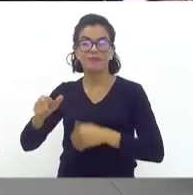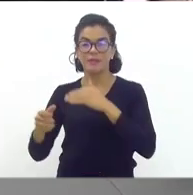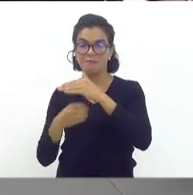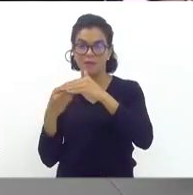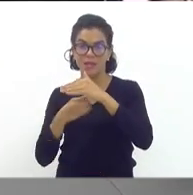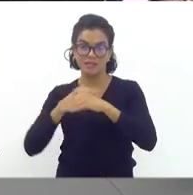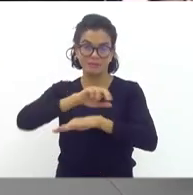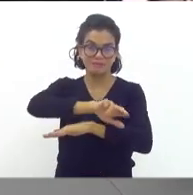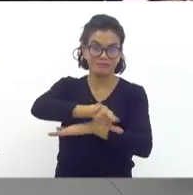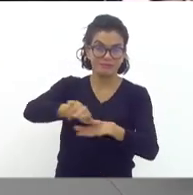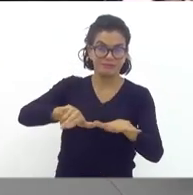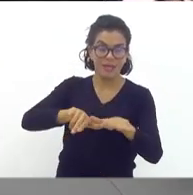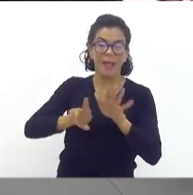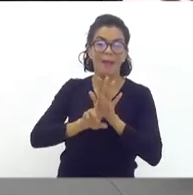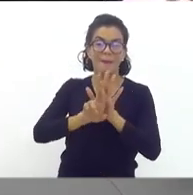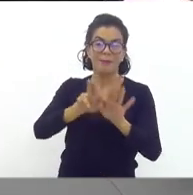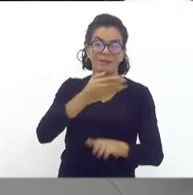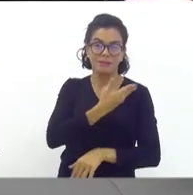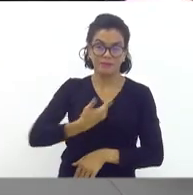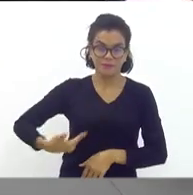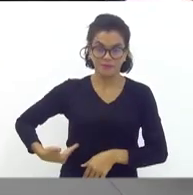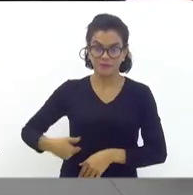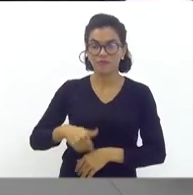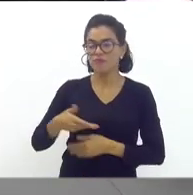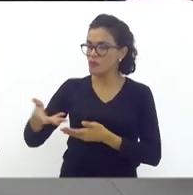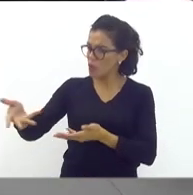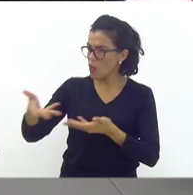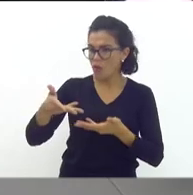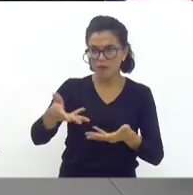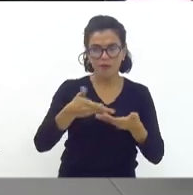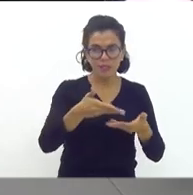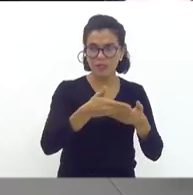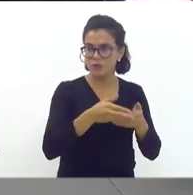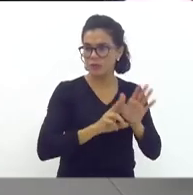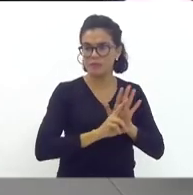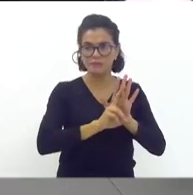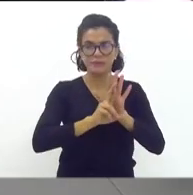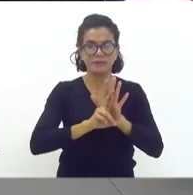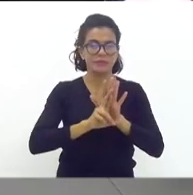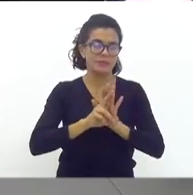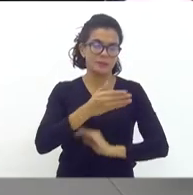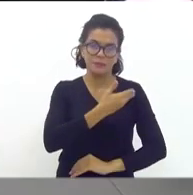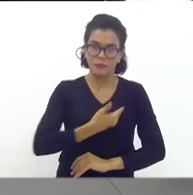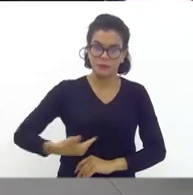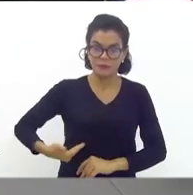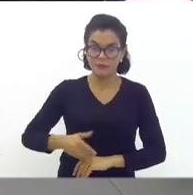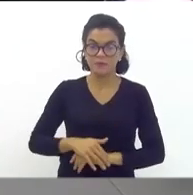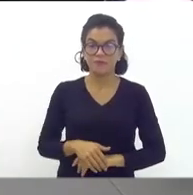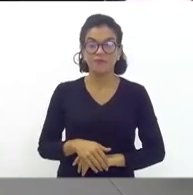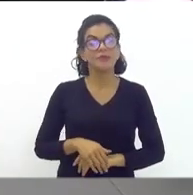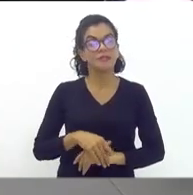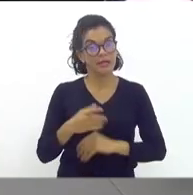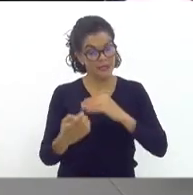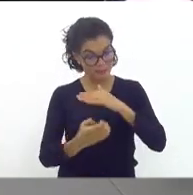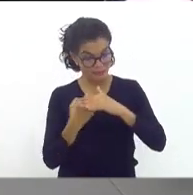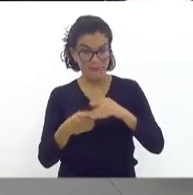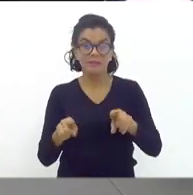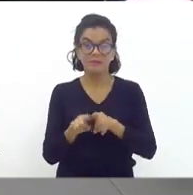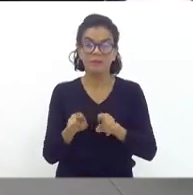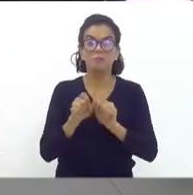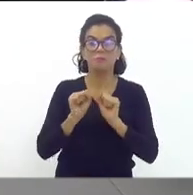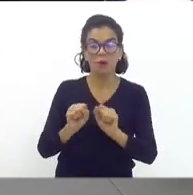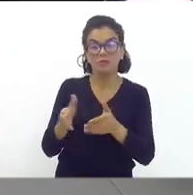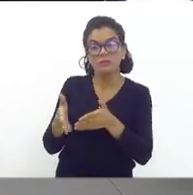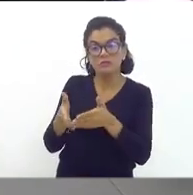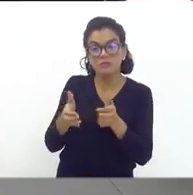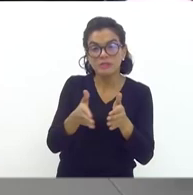pode continuar convidando outros órgãos públicos e a agência poderá também solicitar